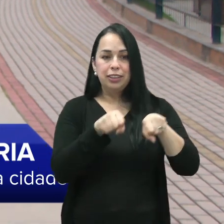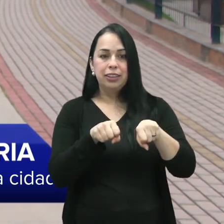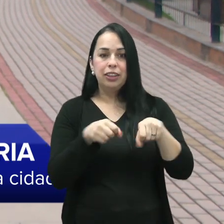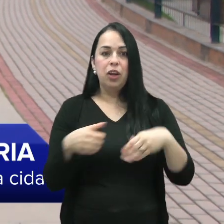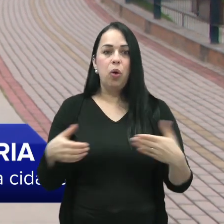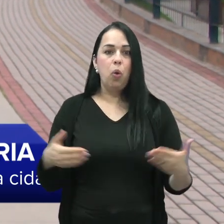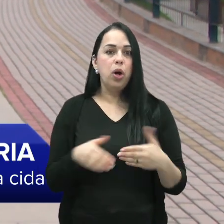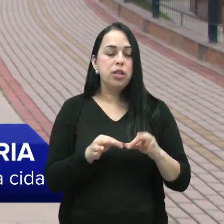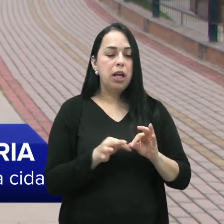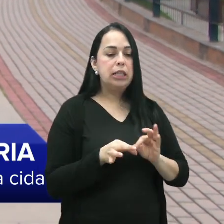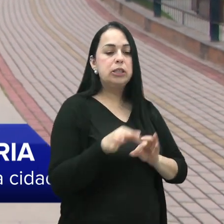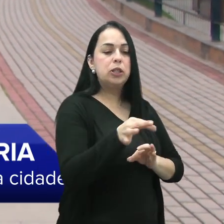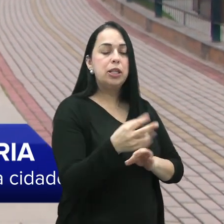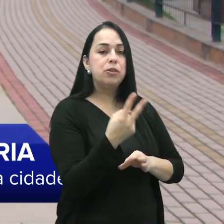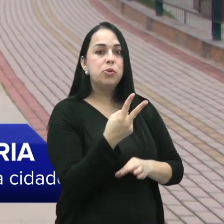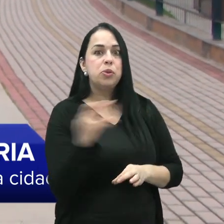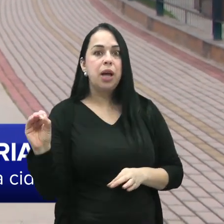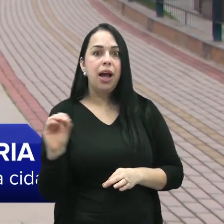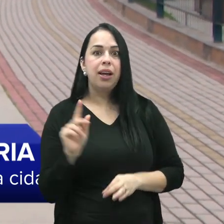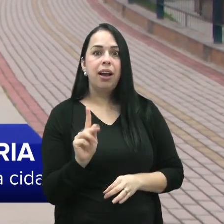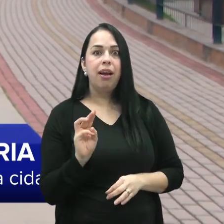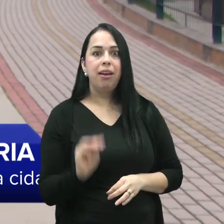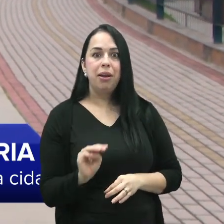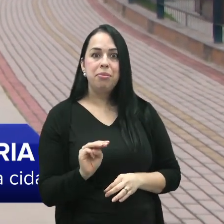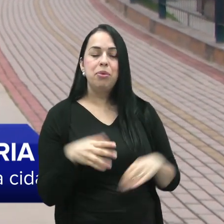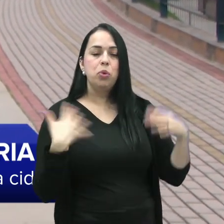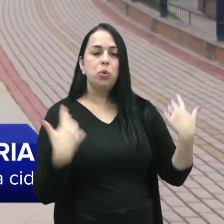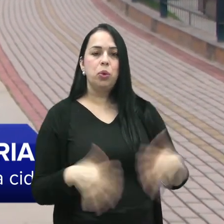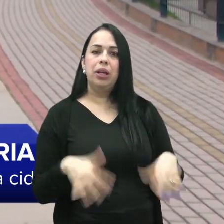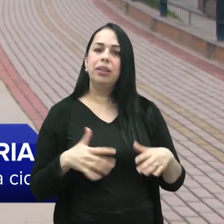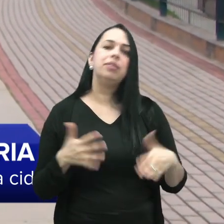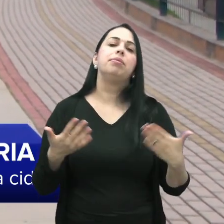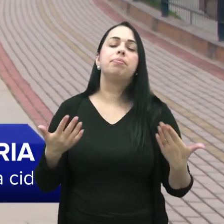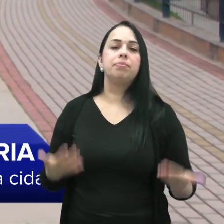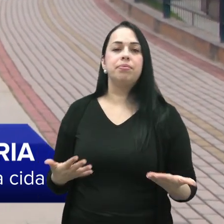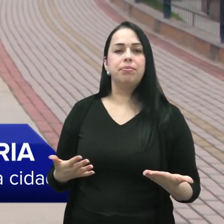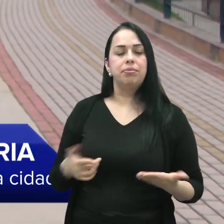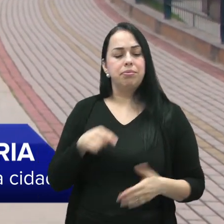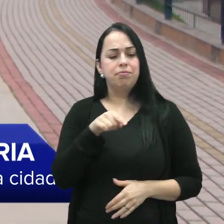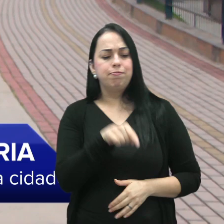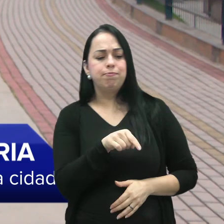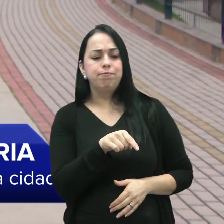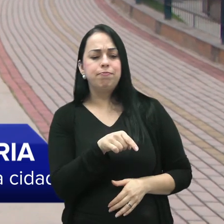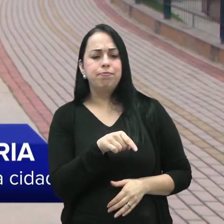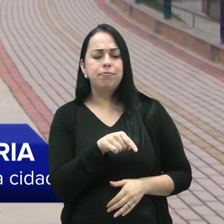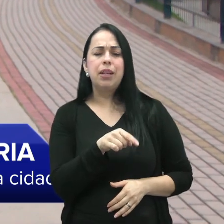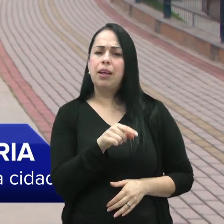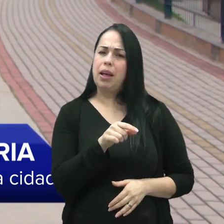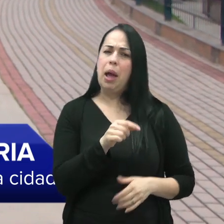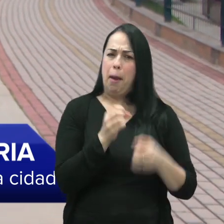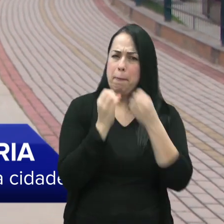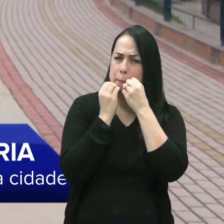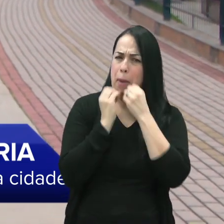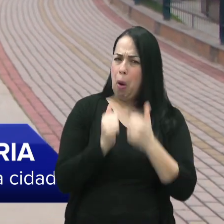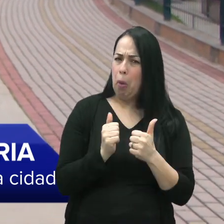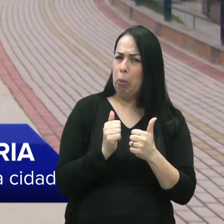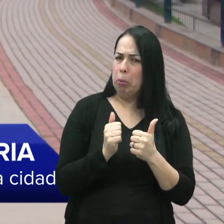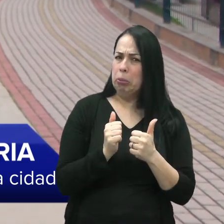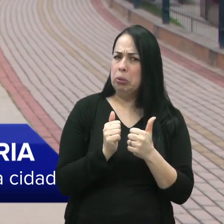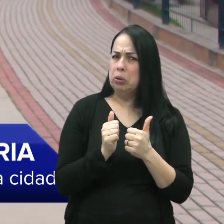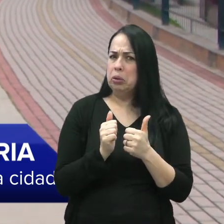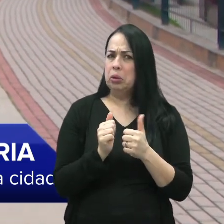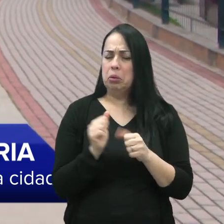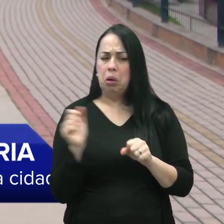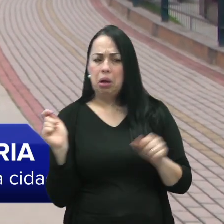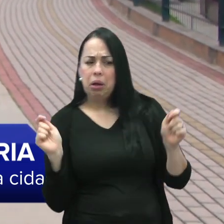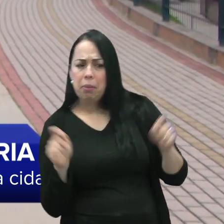dos Campos, que atualmente tem quase 200 quilômetros de extensão. Será que essa quantidade é o suficiente